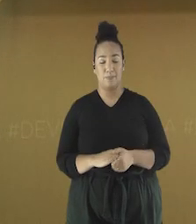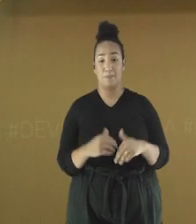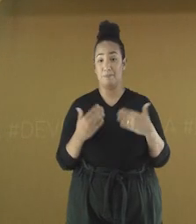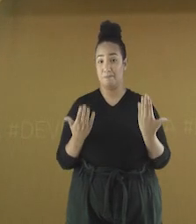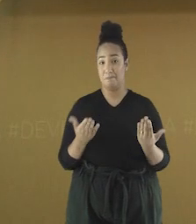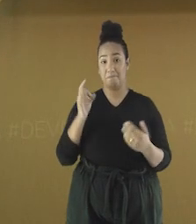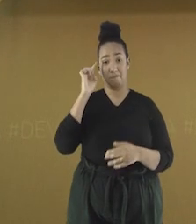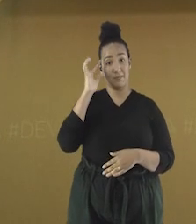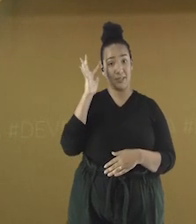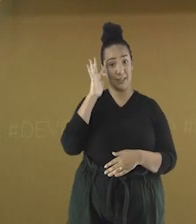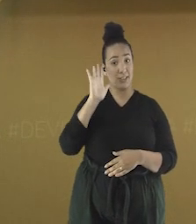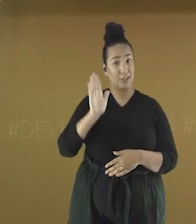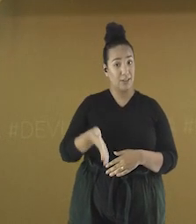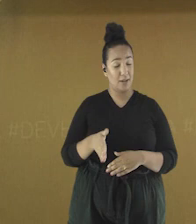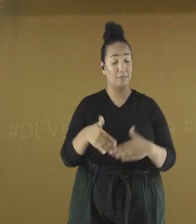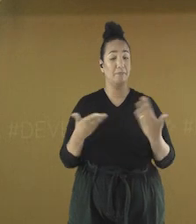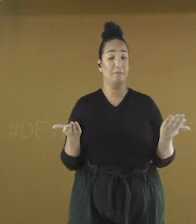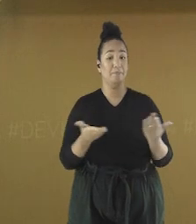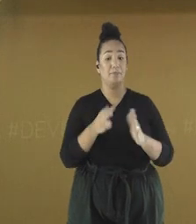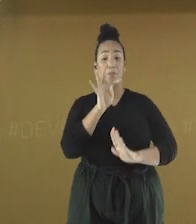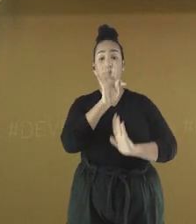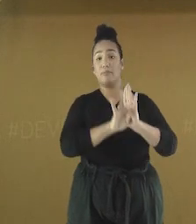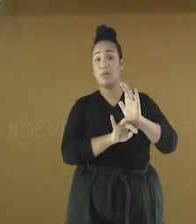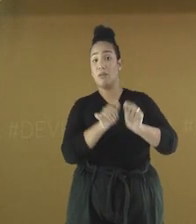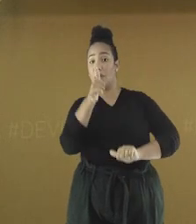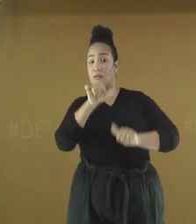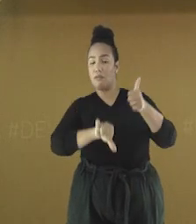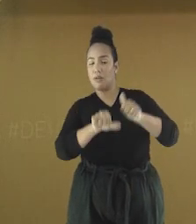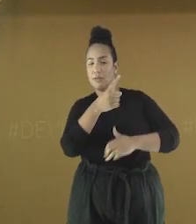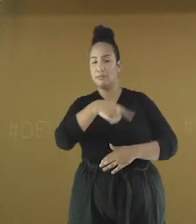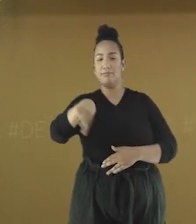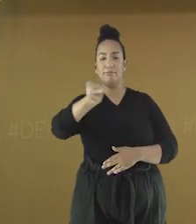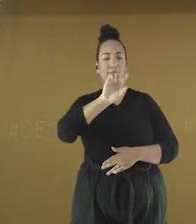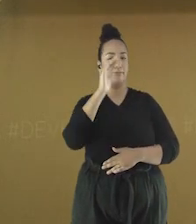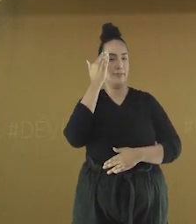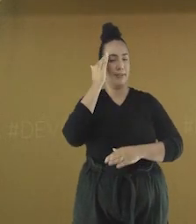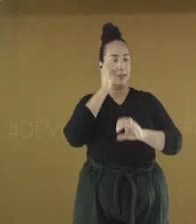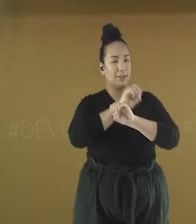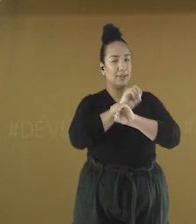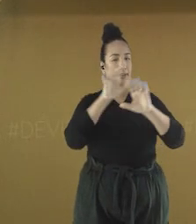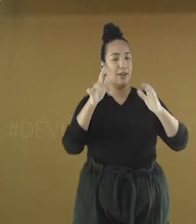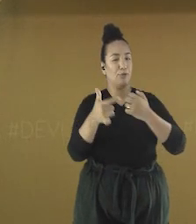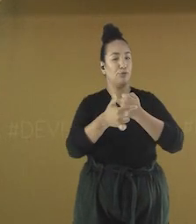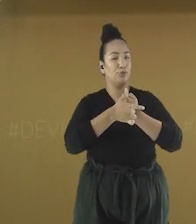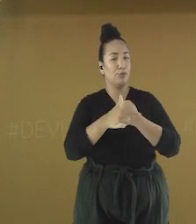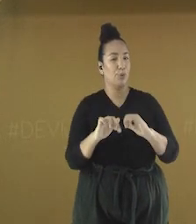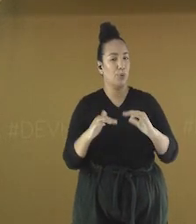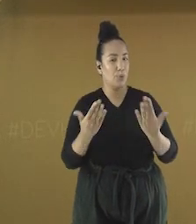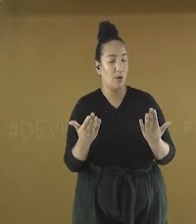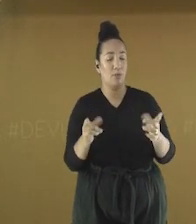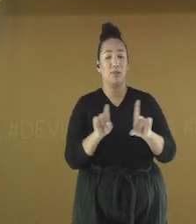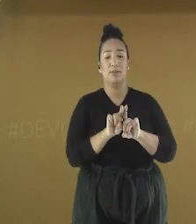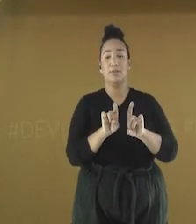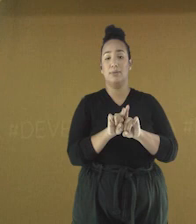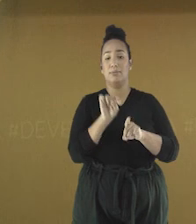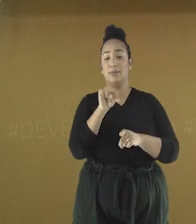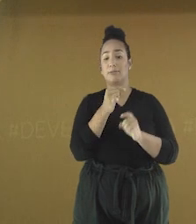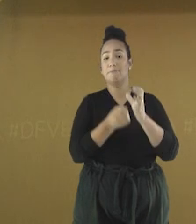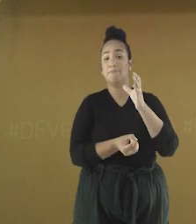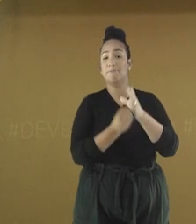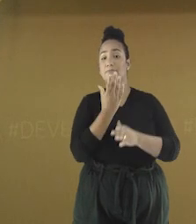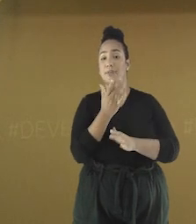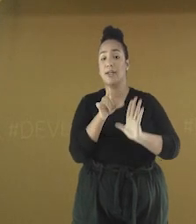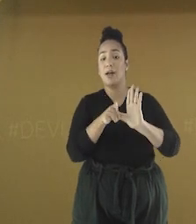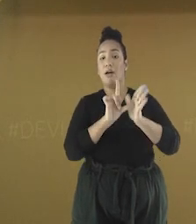E aí, pensaram? Vamos analisar juntos o texto para entendermos melhor a função dele e a forma como ele é